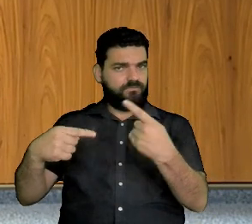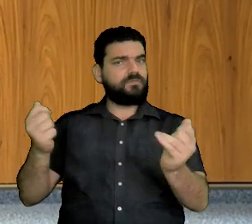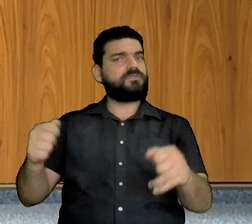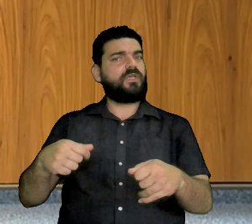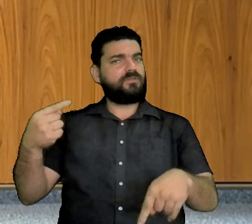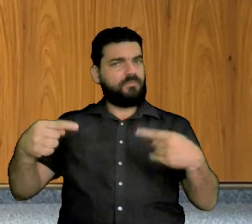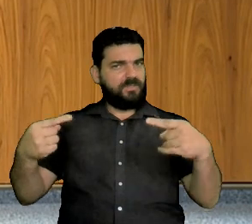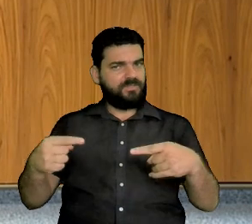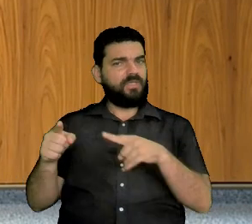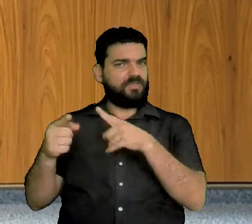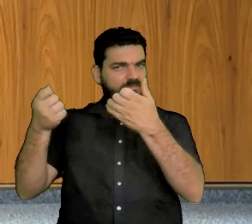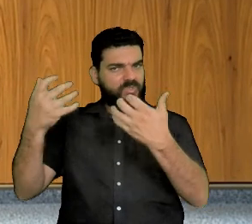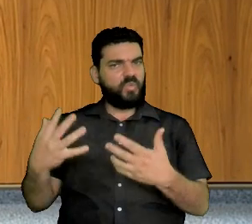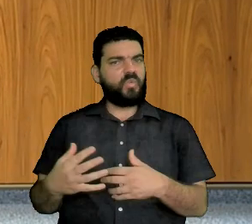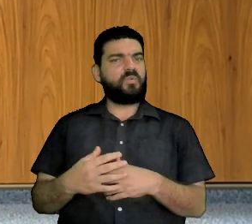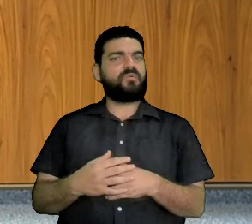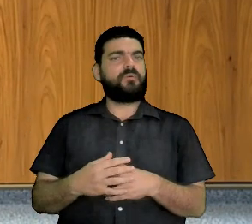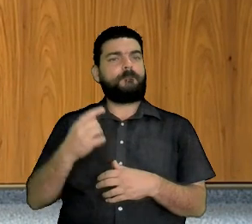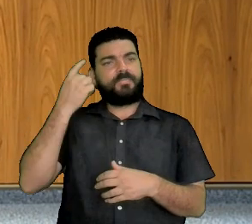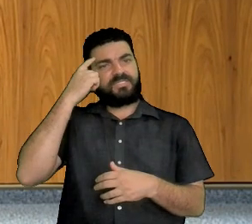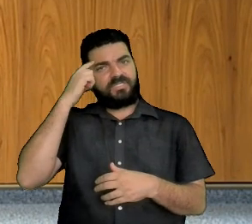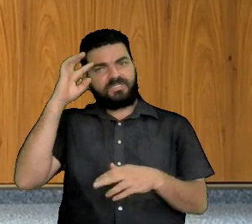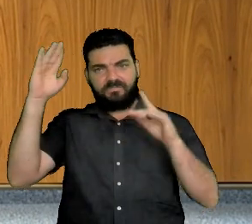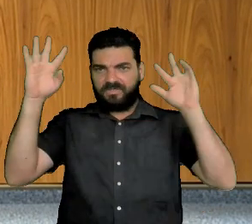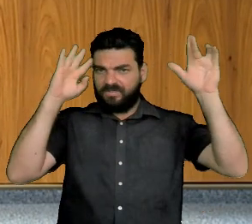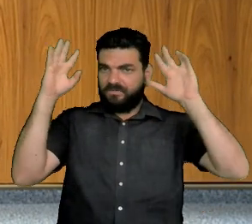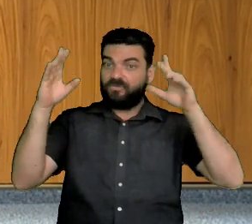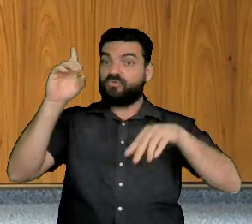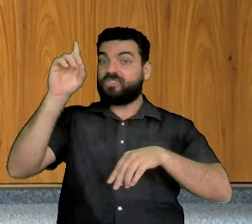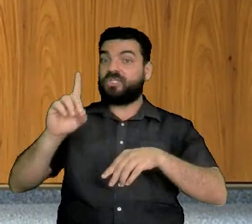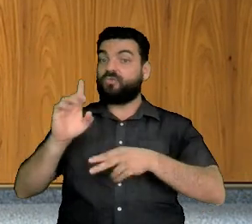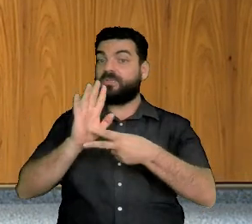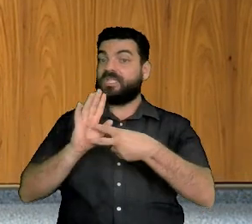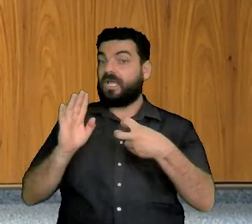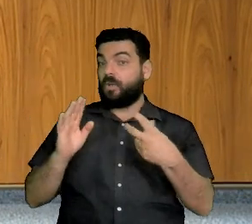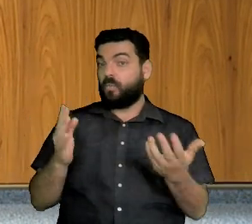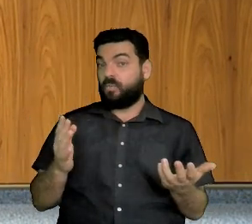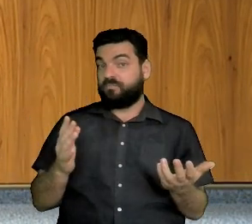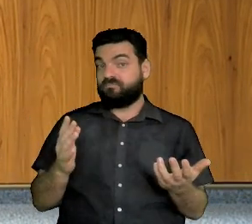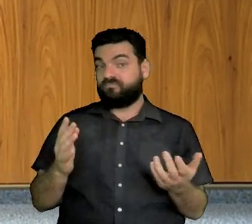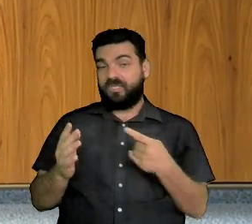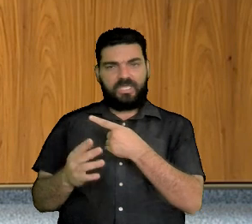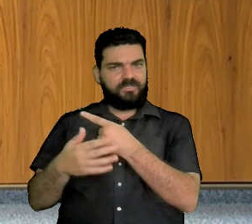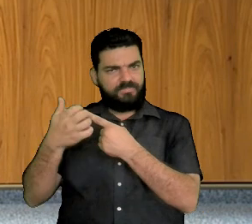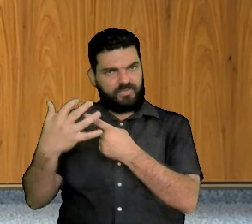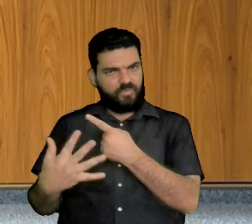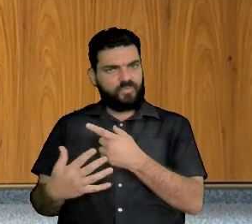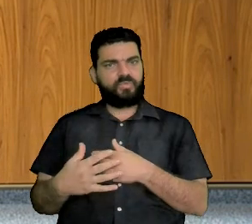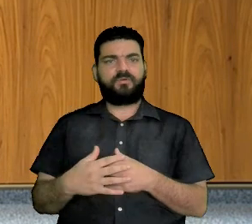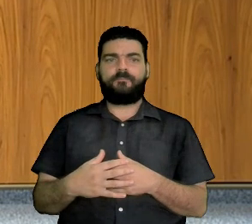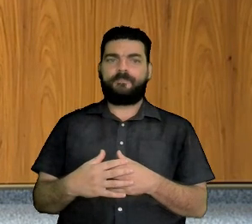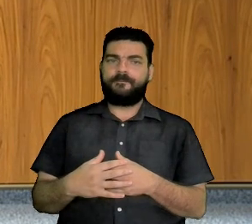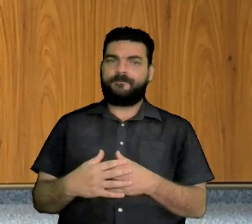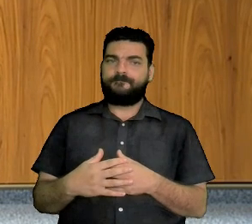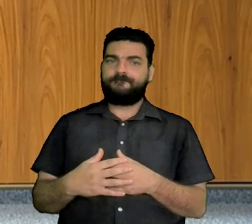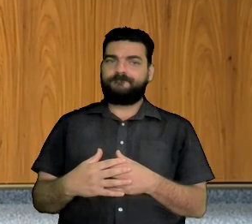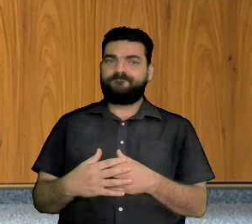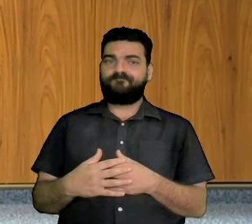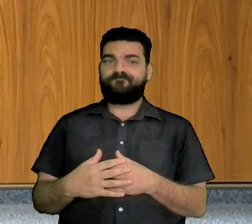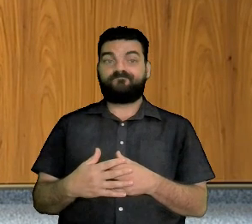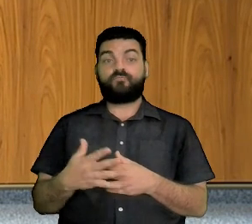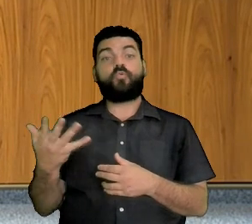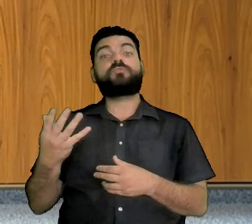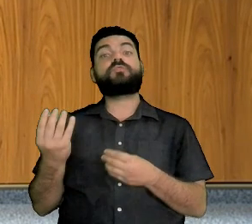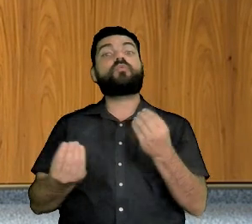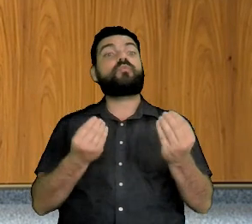e que também daria para a gente ficar aí algumas horas debatendo, né? A questão da racionalidade no direito penal, né? Como foi